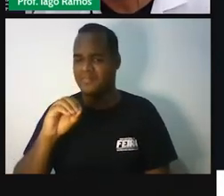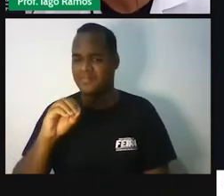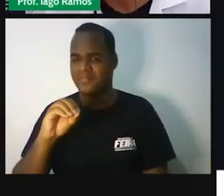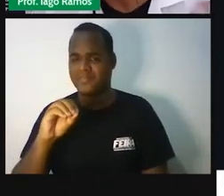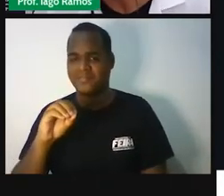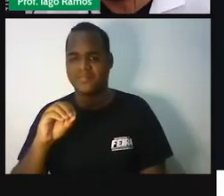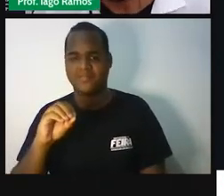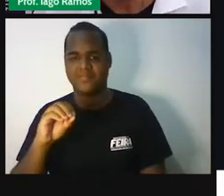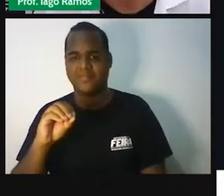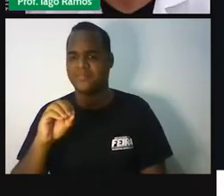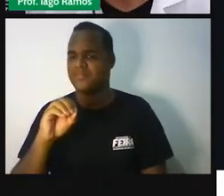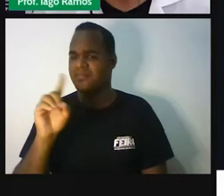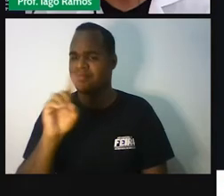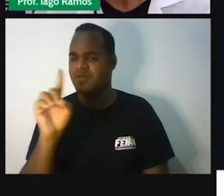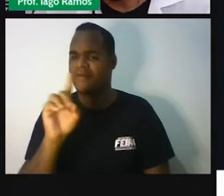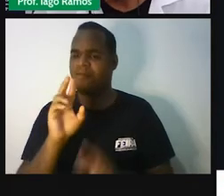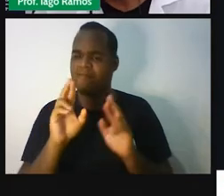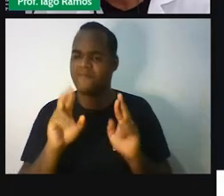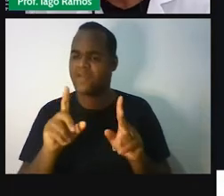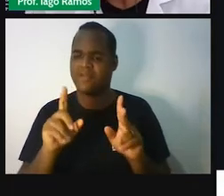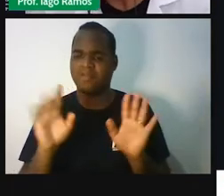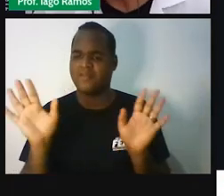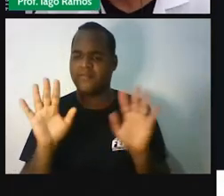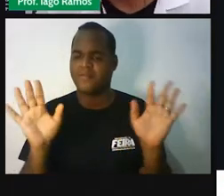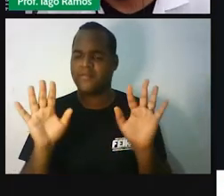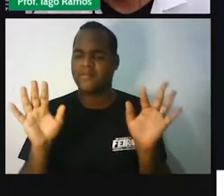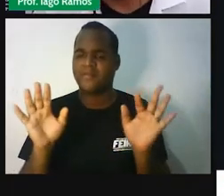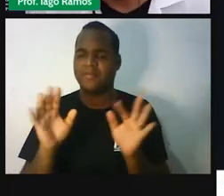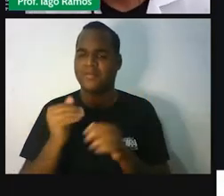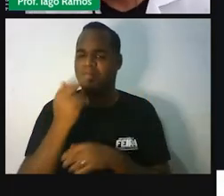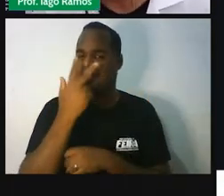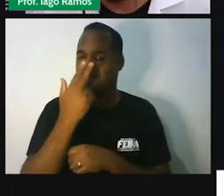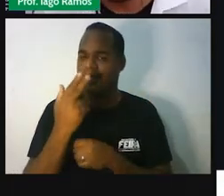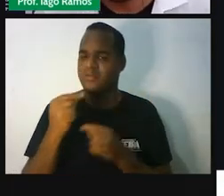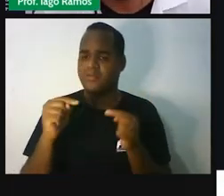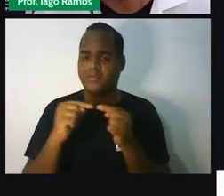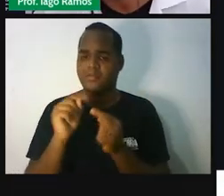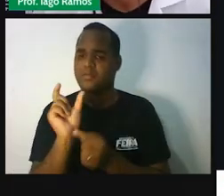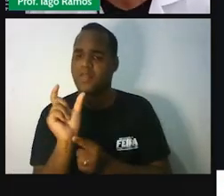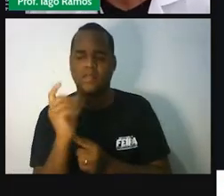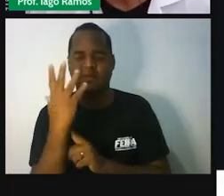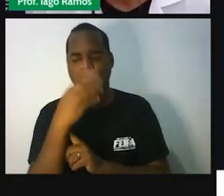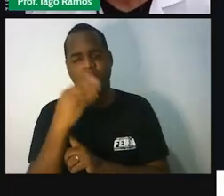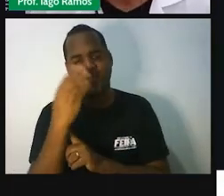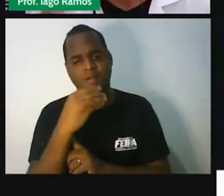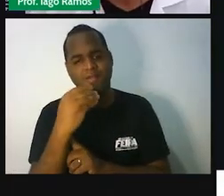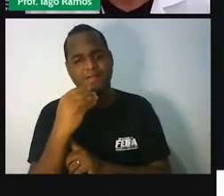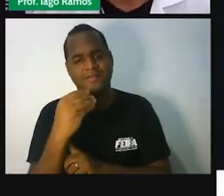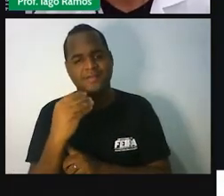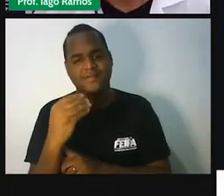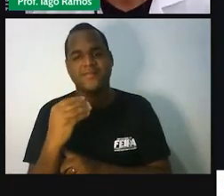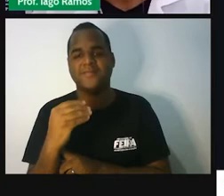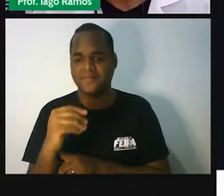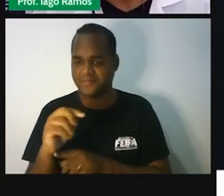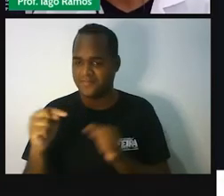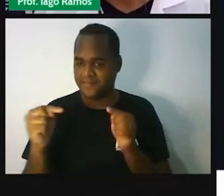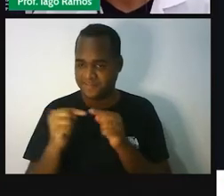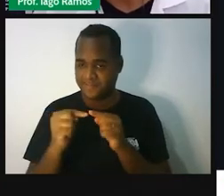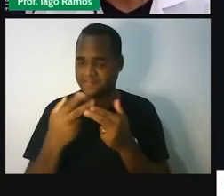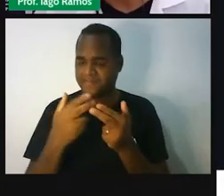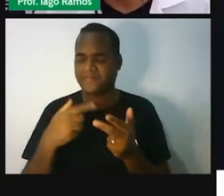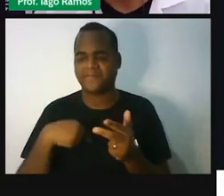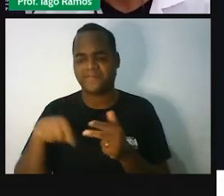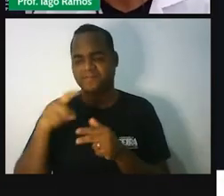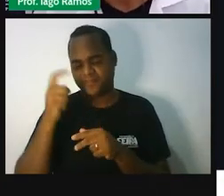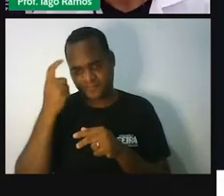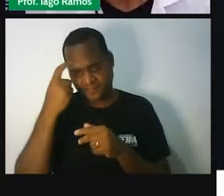Combinatório? Não, na verdade não. Não passa apenas de uma palavra bonita. Mas você vai entender